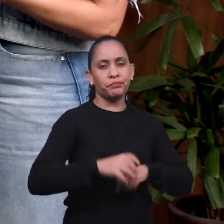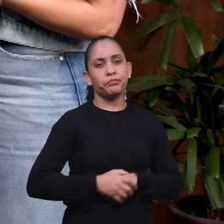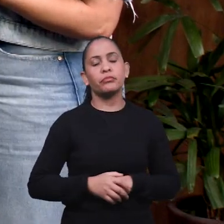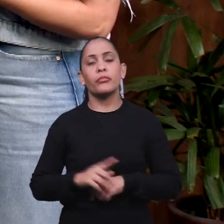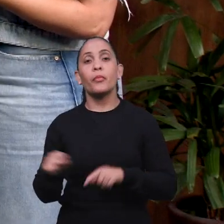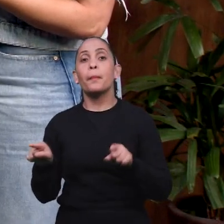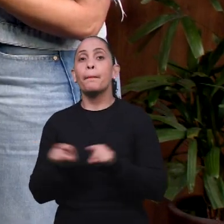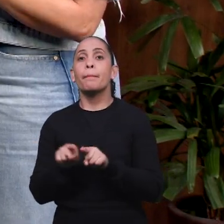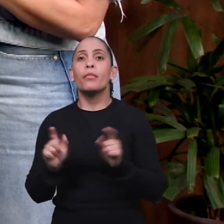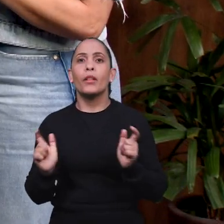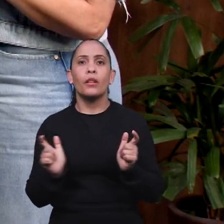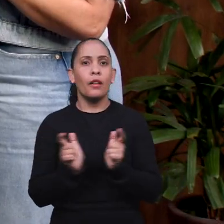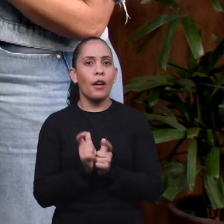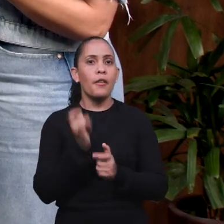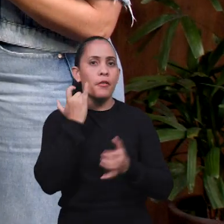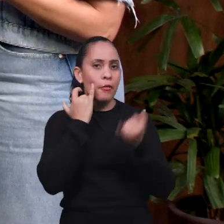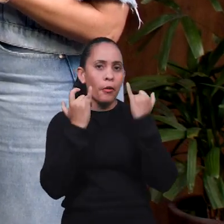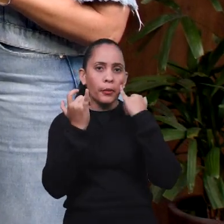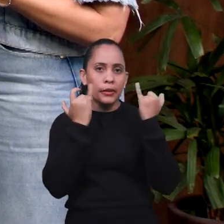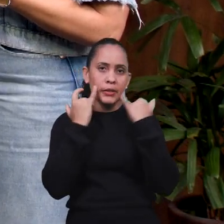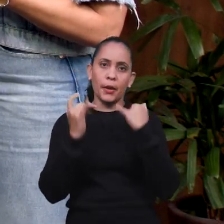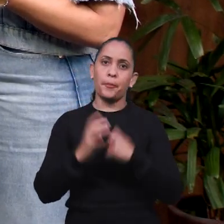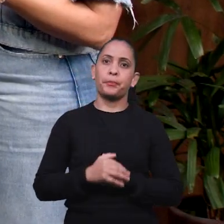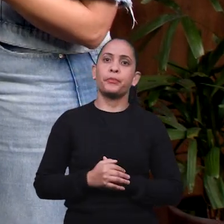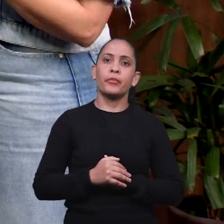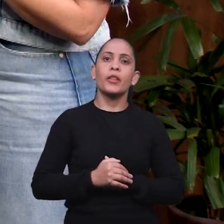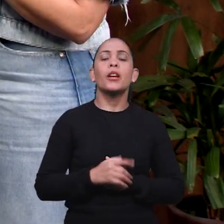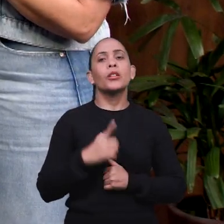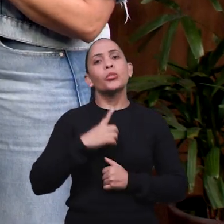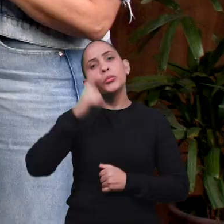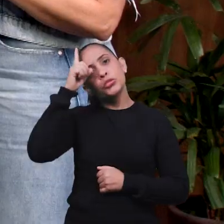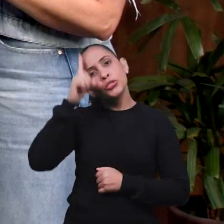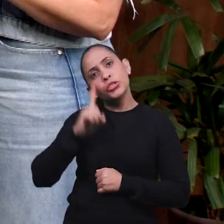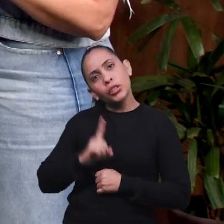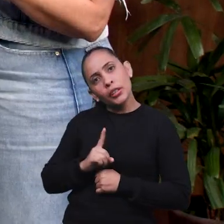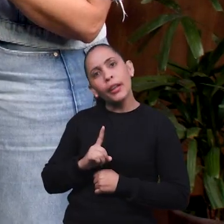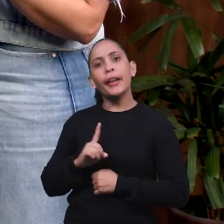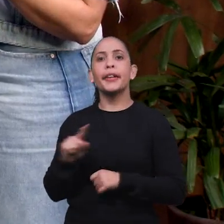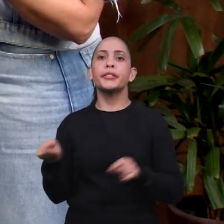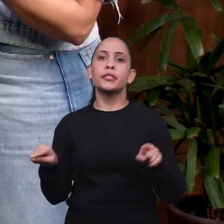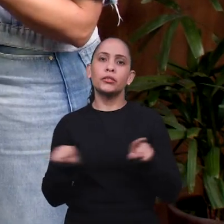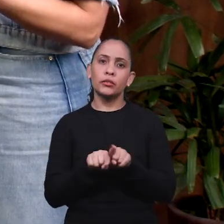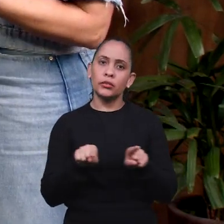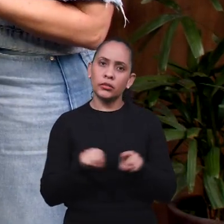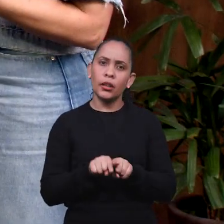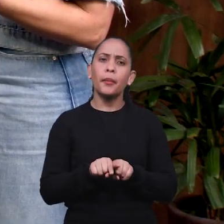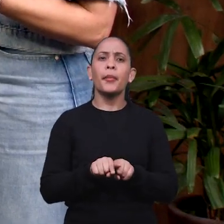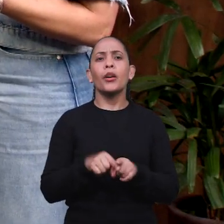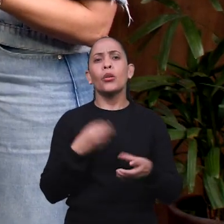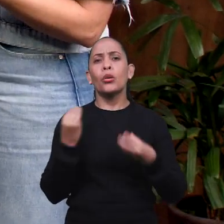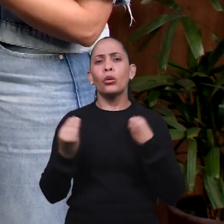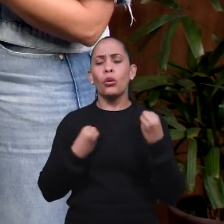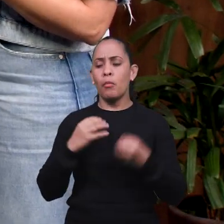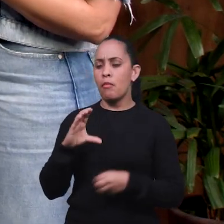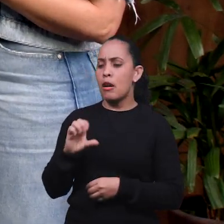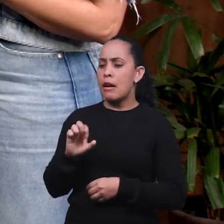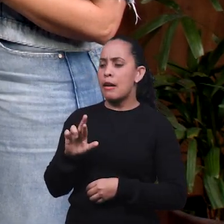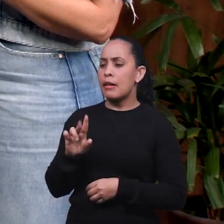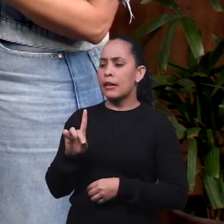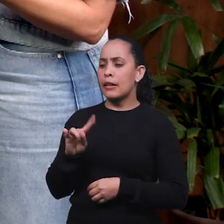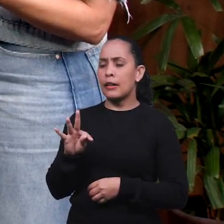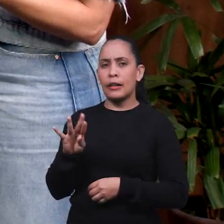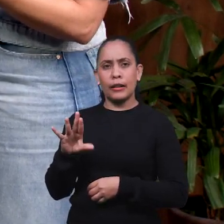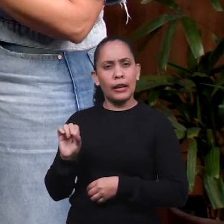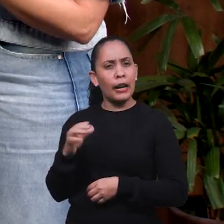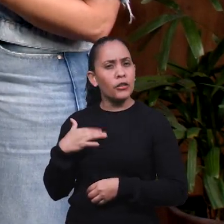Muitos trabalhadores têm pouco acesso à informação sobre os seus direitos, sobre linhas de créditos. As